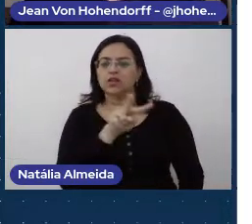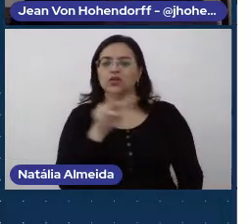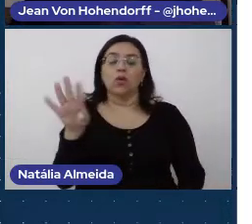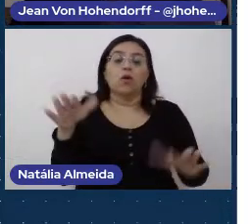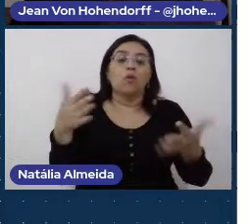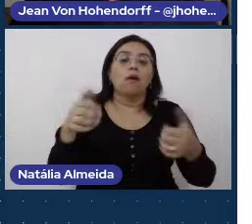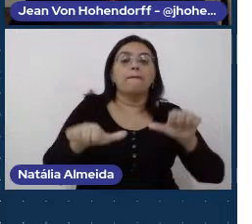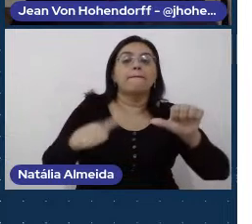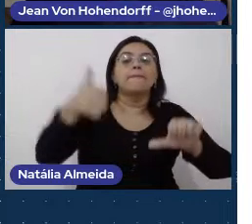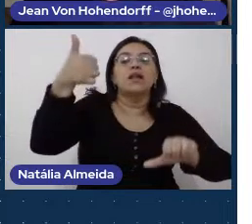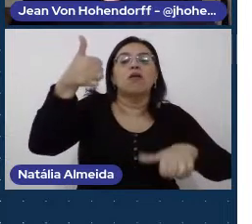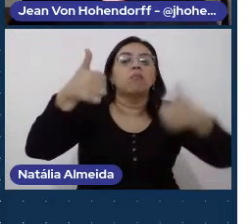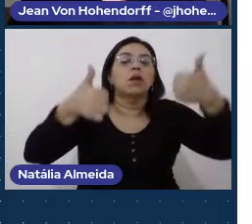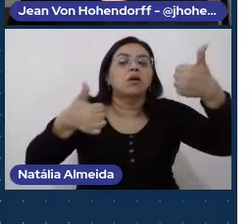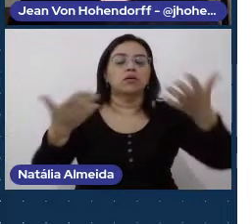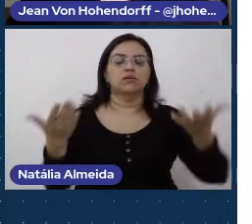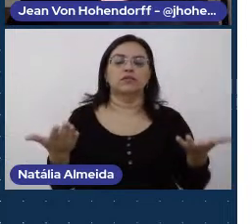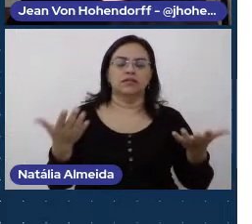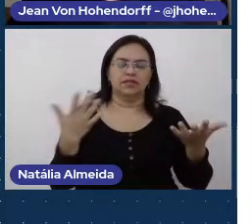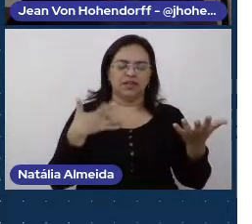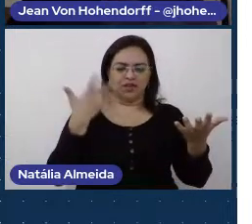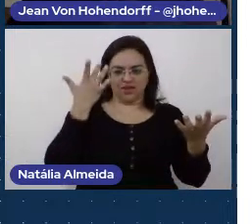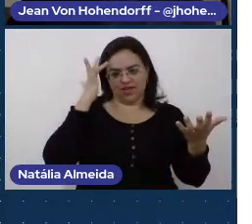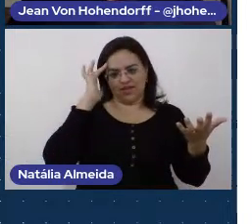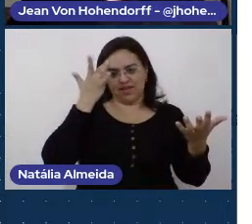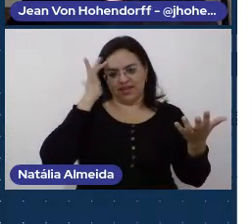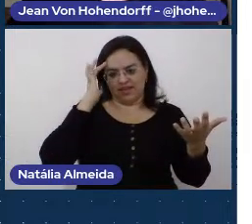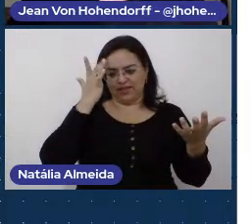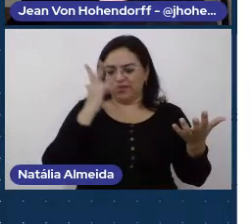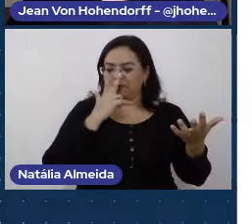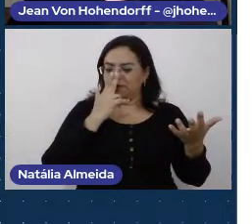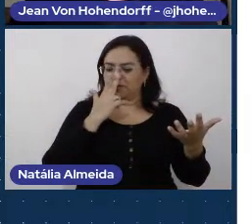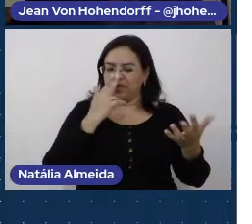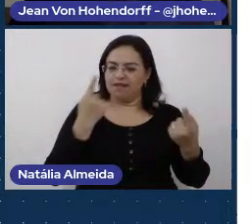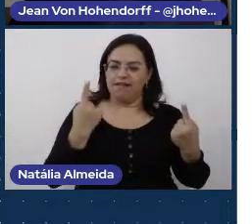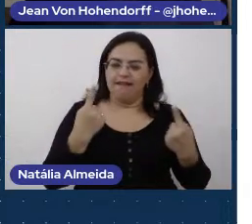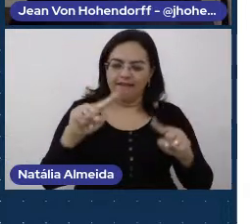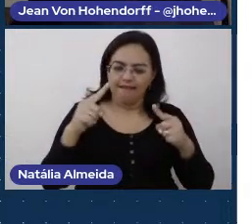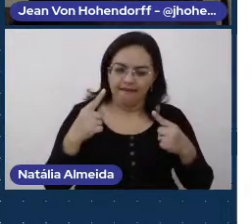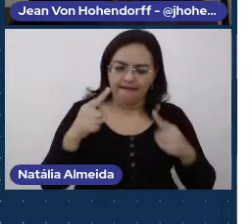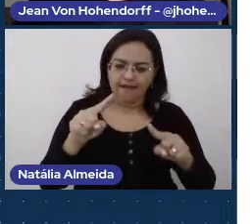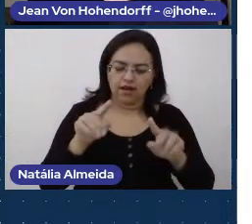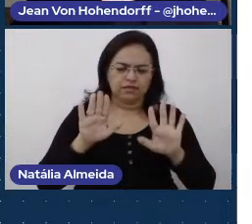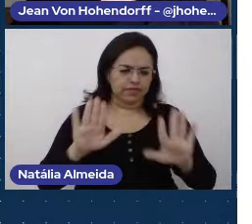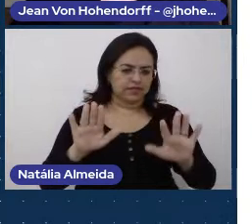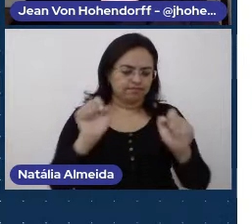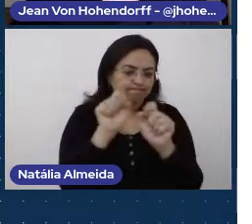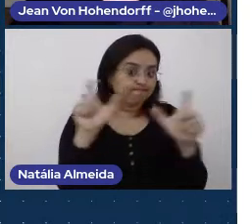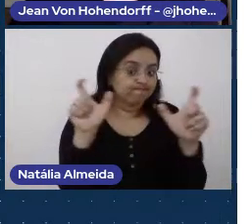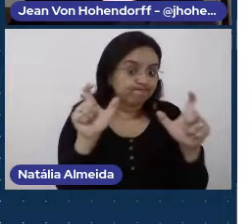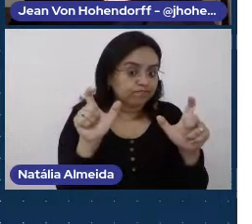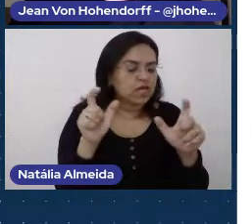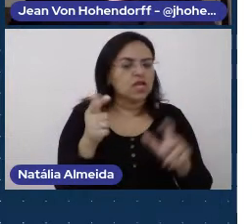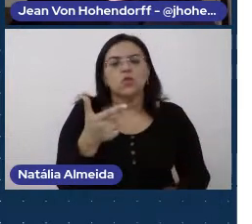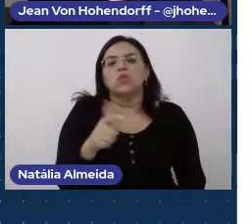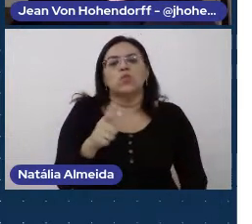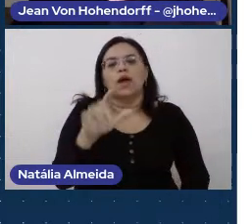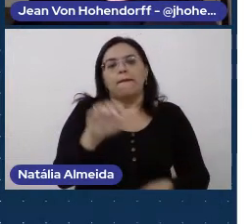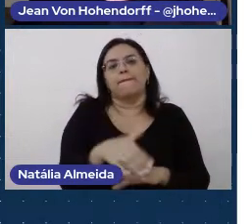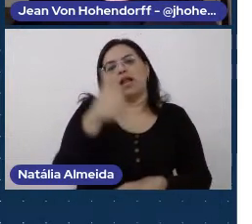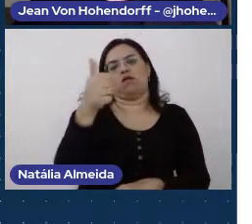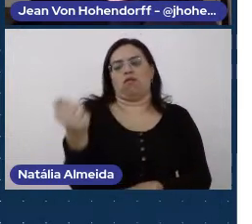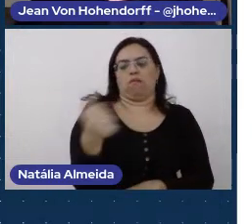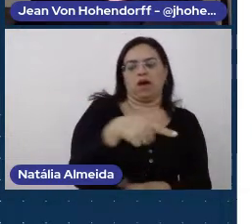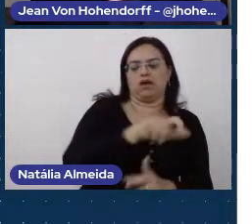acho que essa pergunta ela está aqui para ser uma provocação, mas também para ser um alerta, que não existe uma abordagem